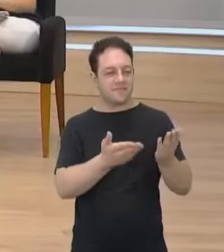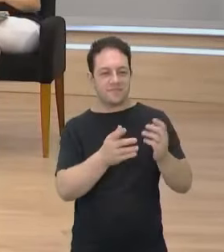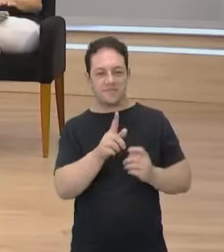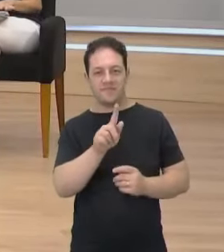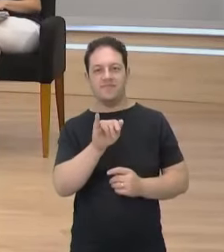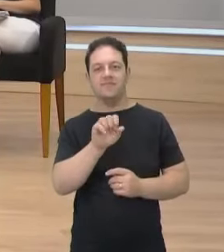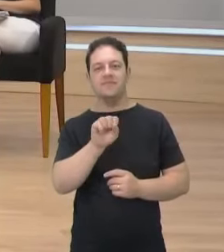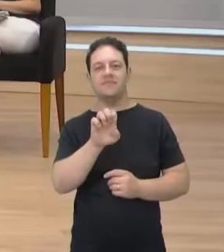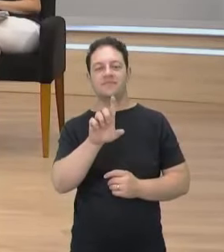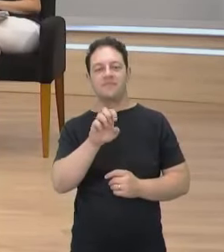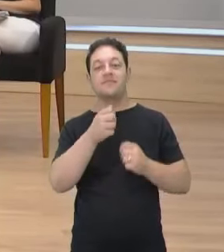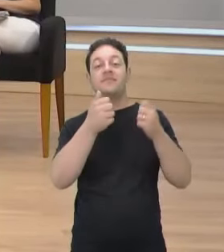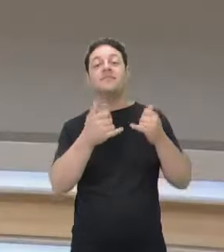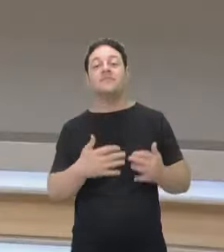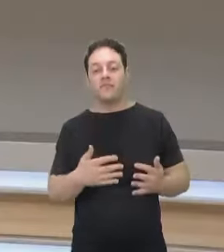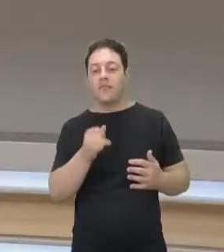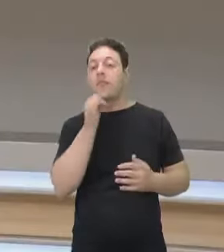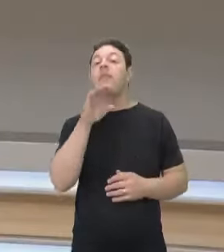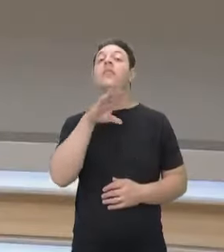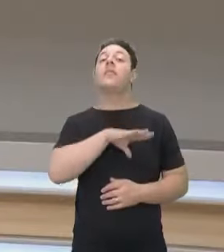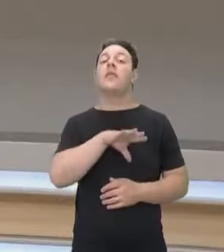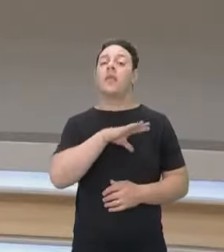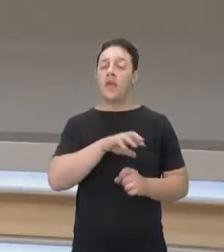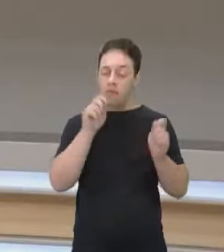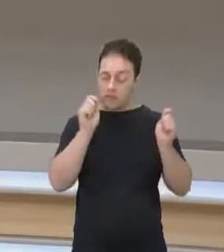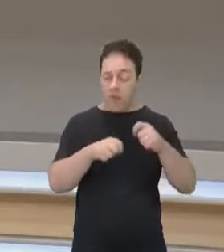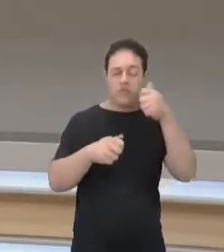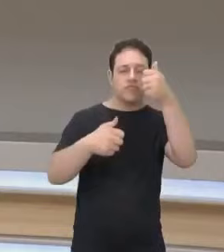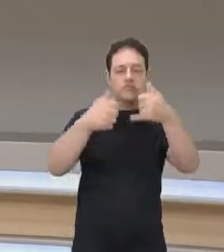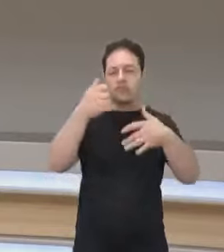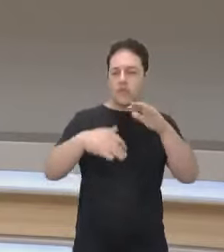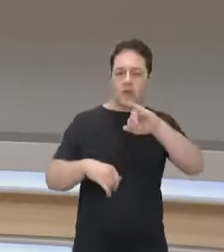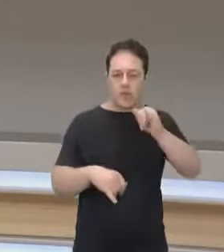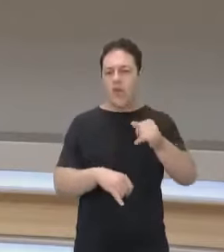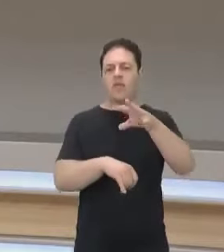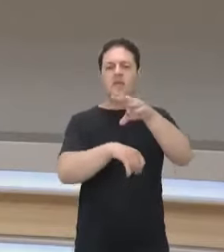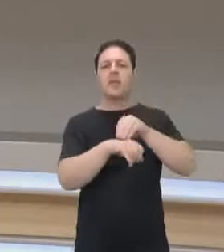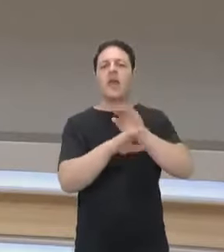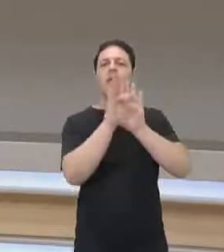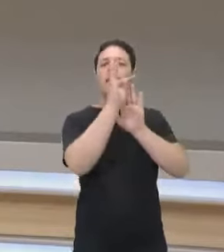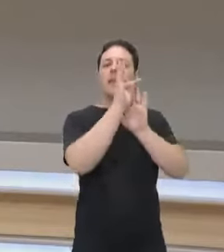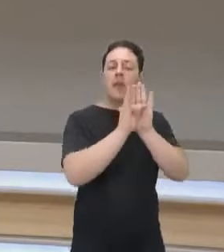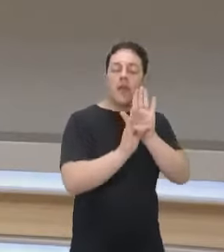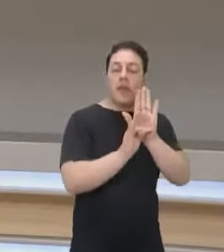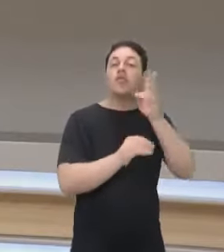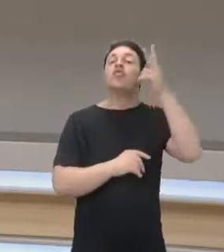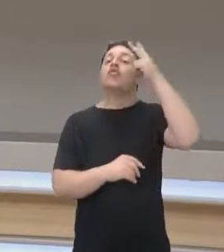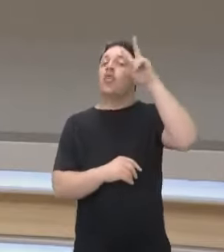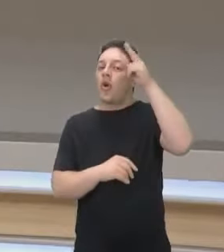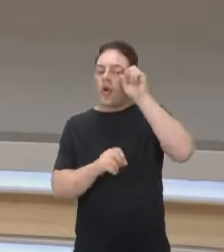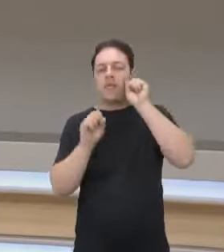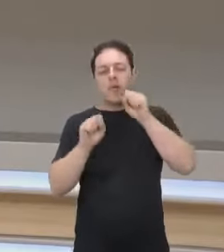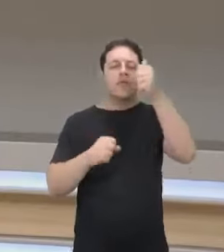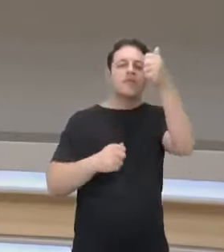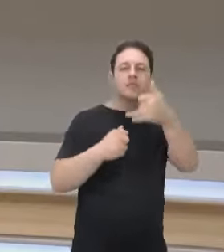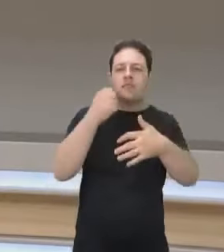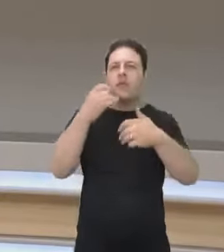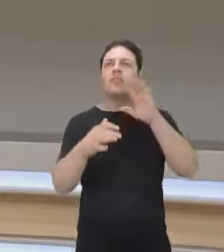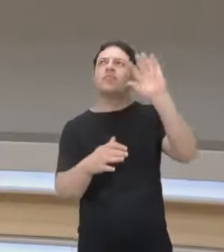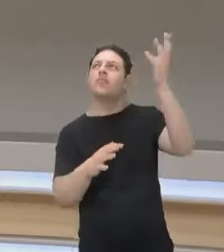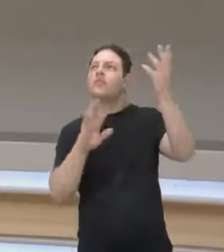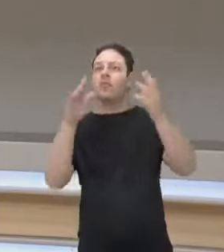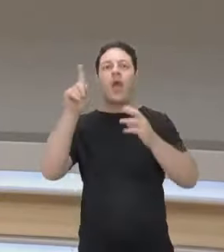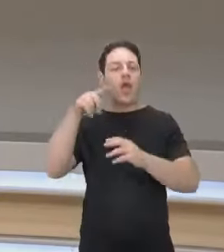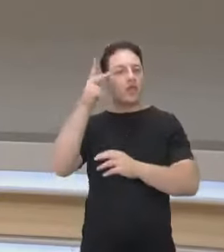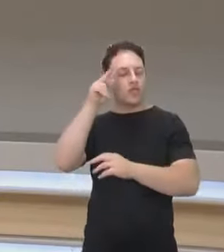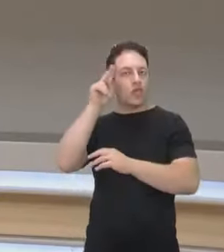comentou, né? Português pode se aproveitar, você pode usar um texto, história pode usar isso aqui, porque os fenômenos